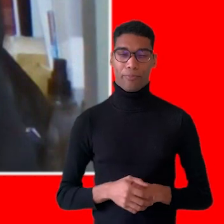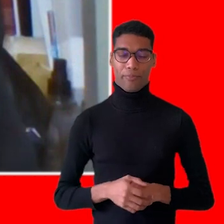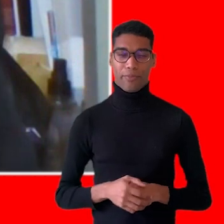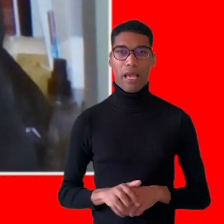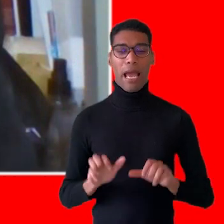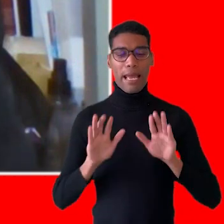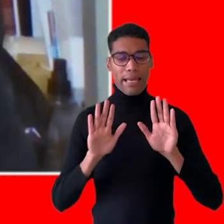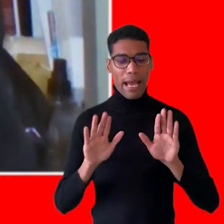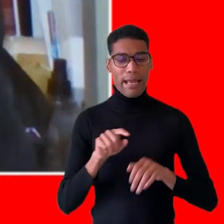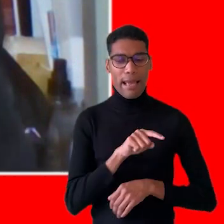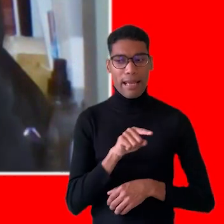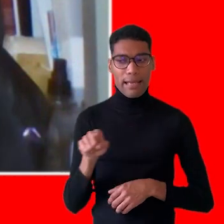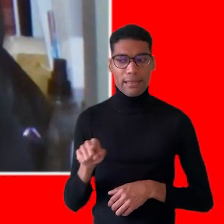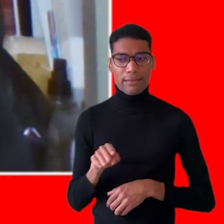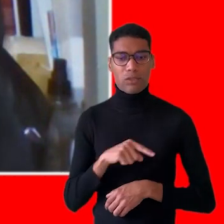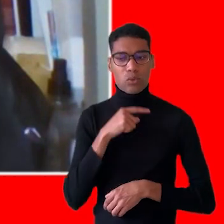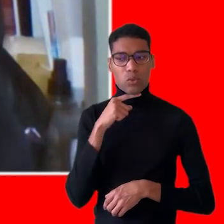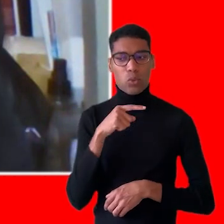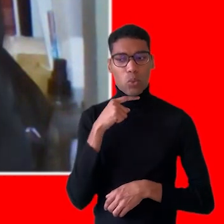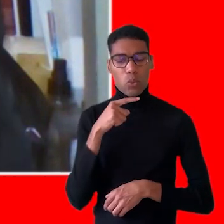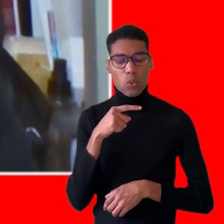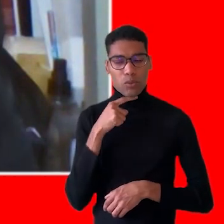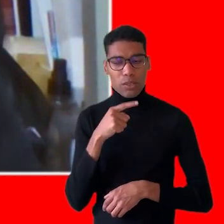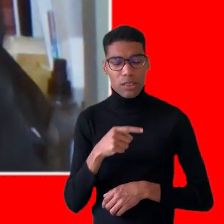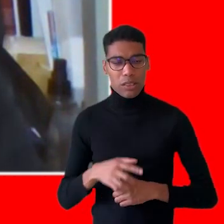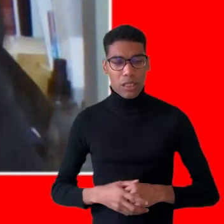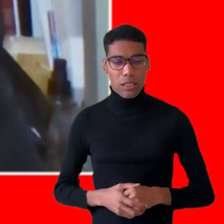E quando eles não podem fazê-lo,